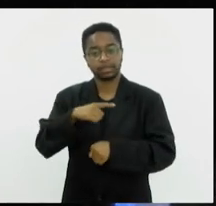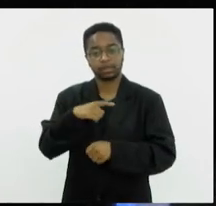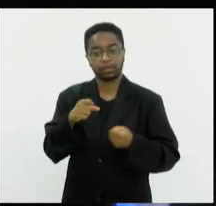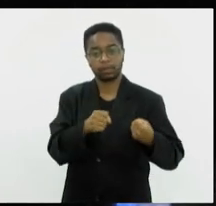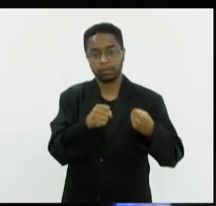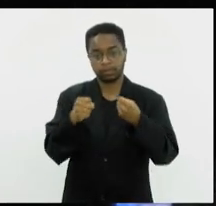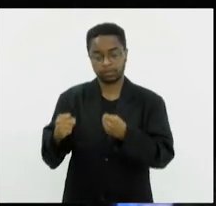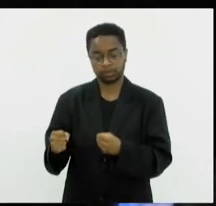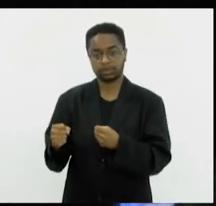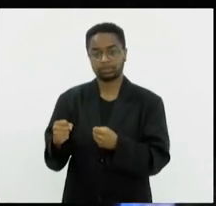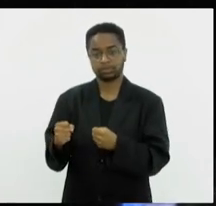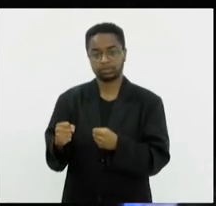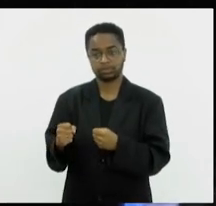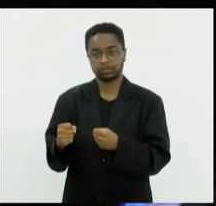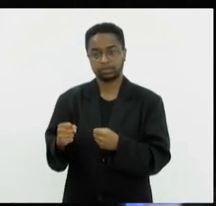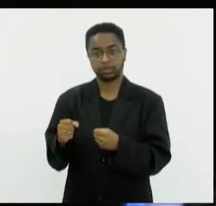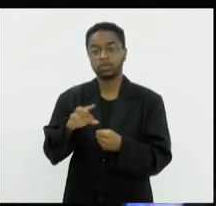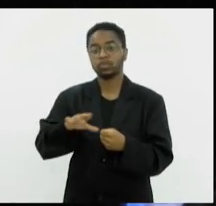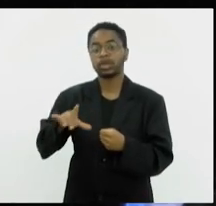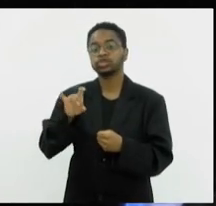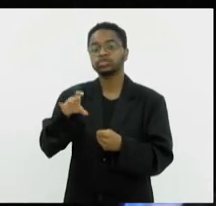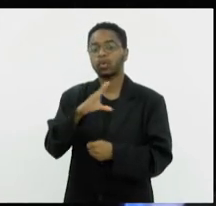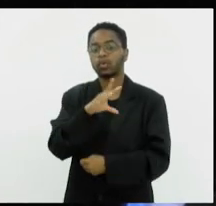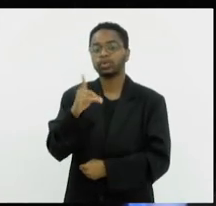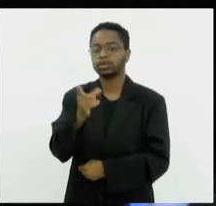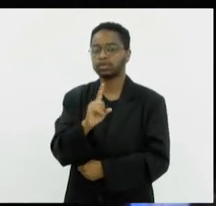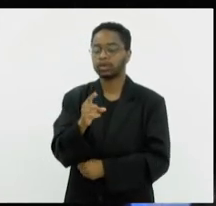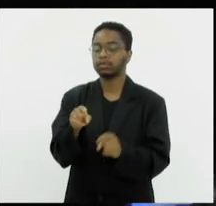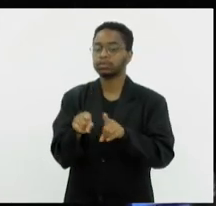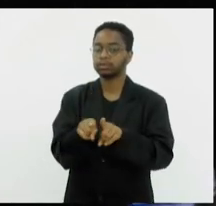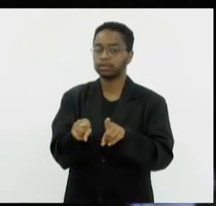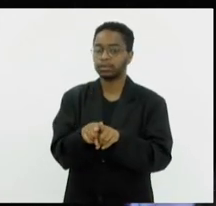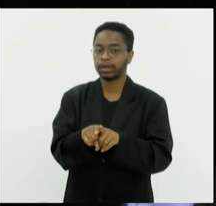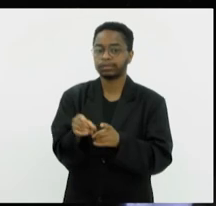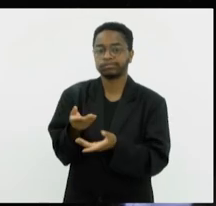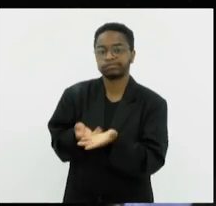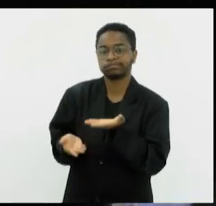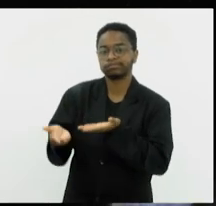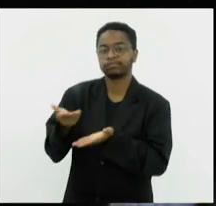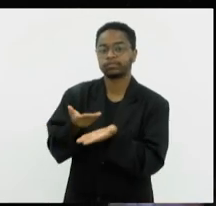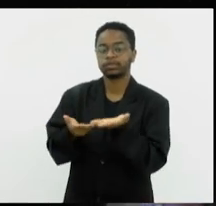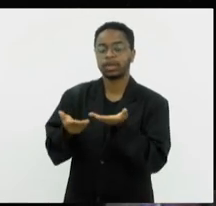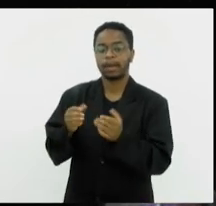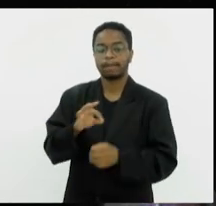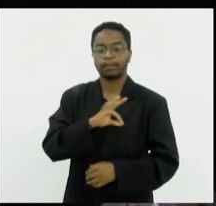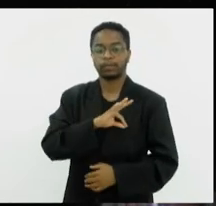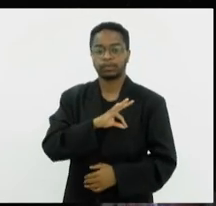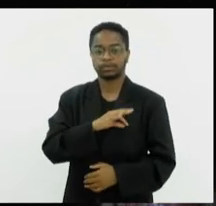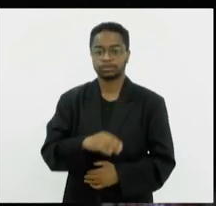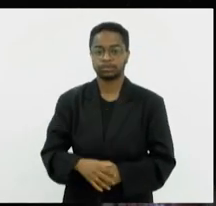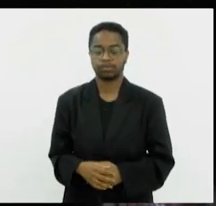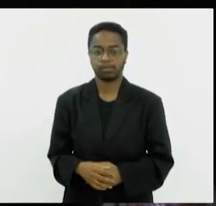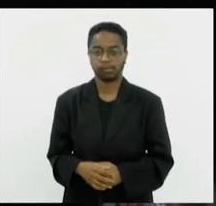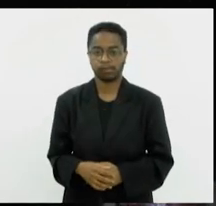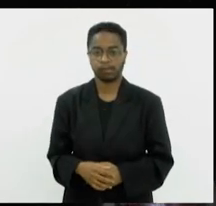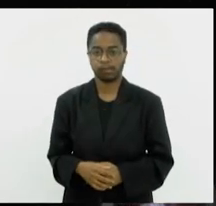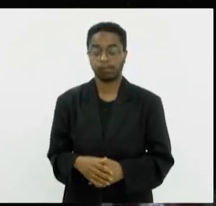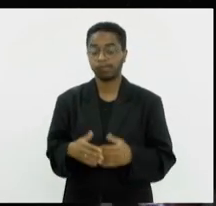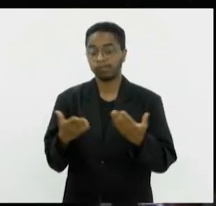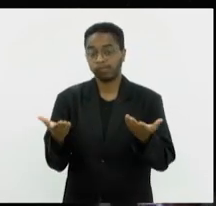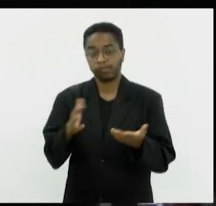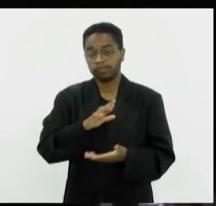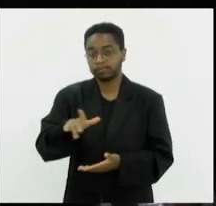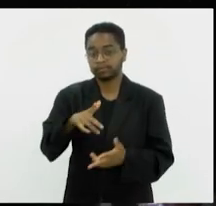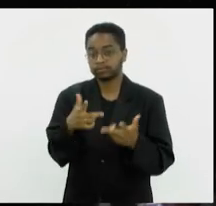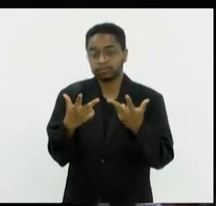de não só de coordenação Mas também de integração das forças policiais e não o que está